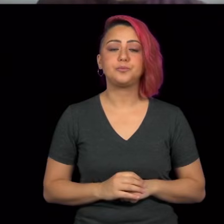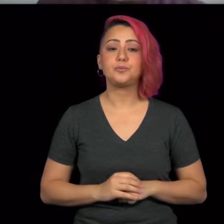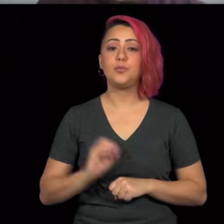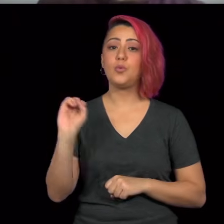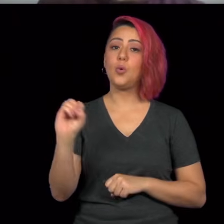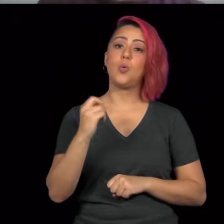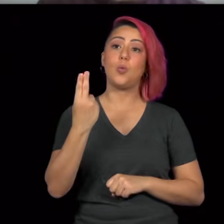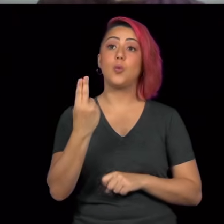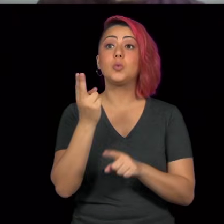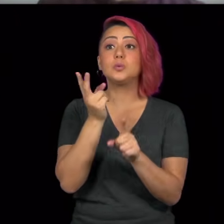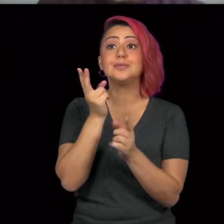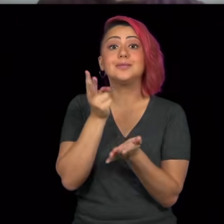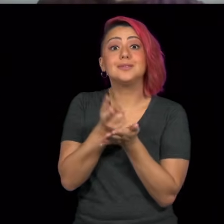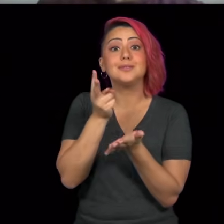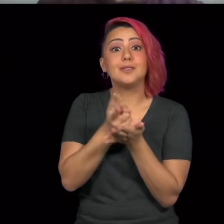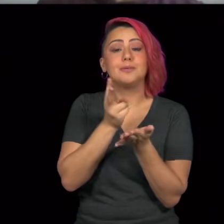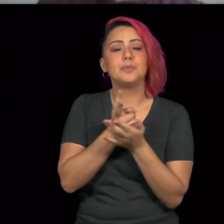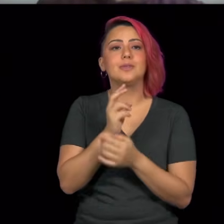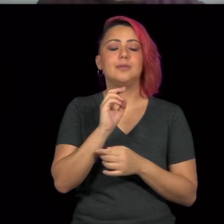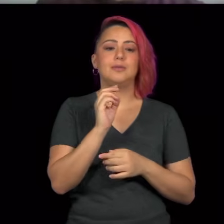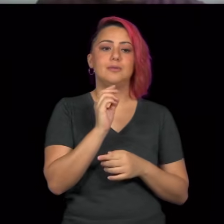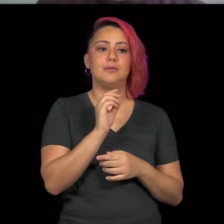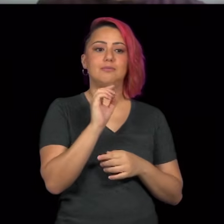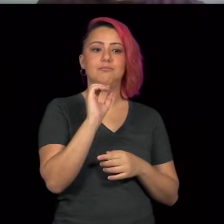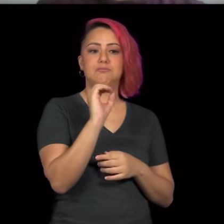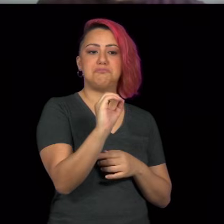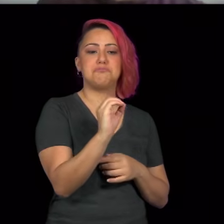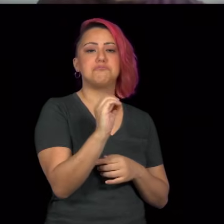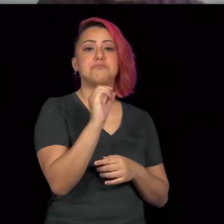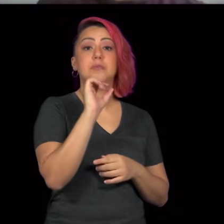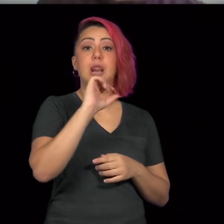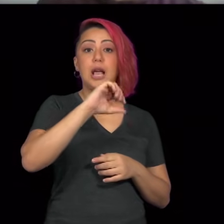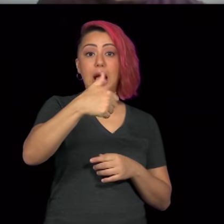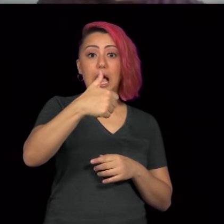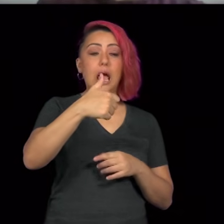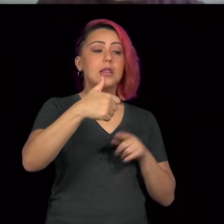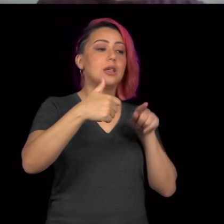sempre que uma das opções estiver ligada, a